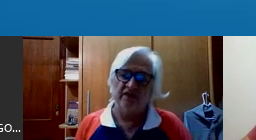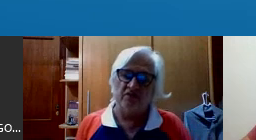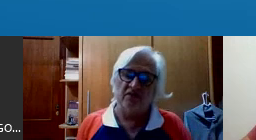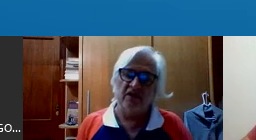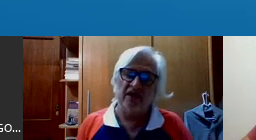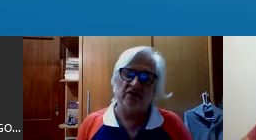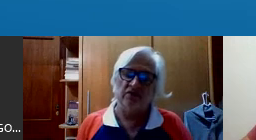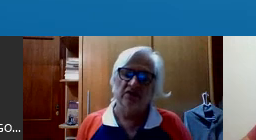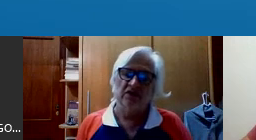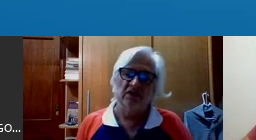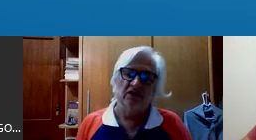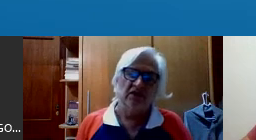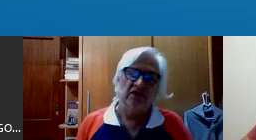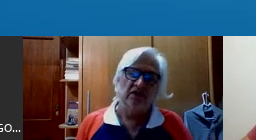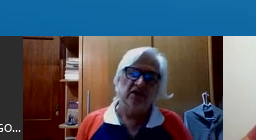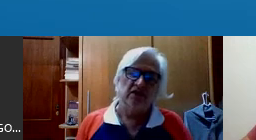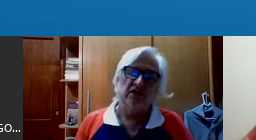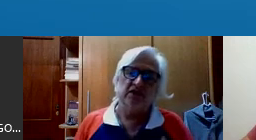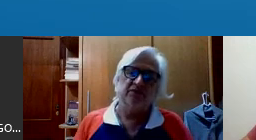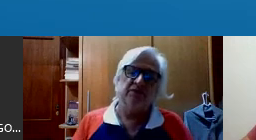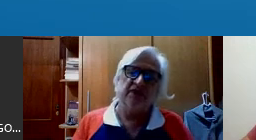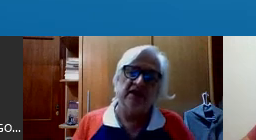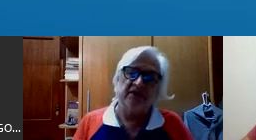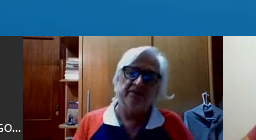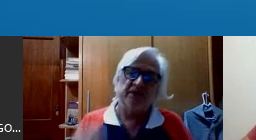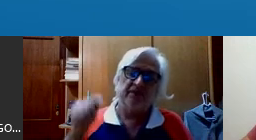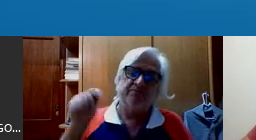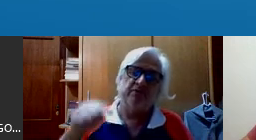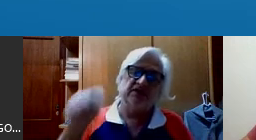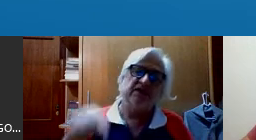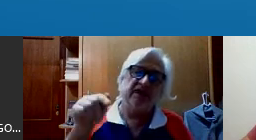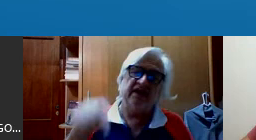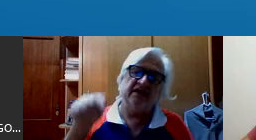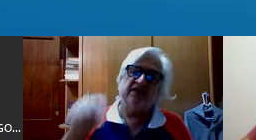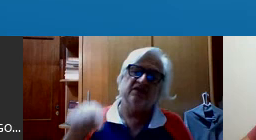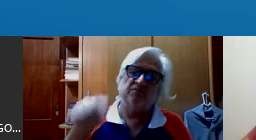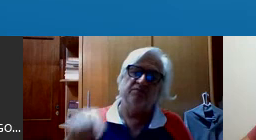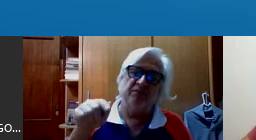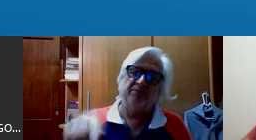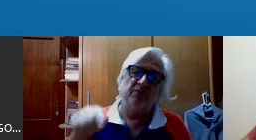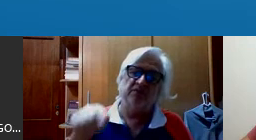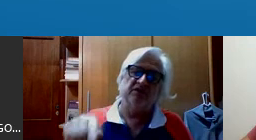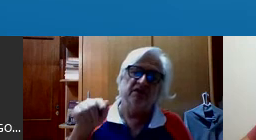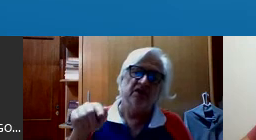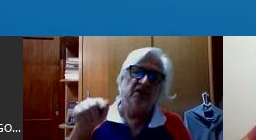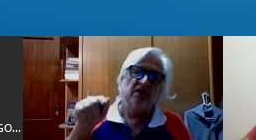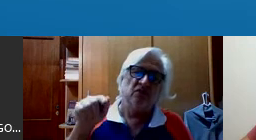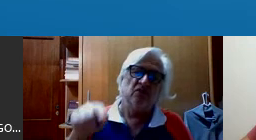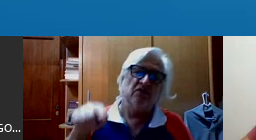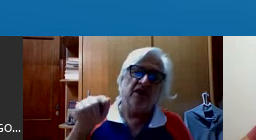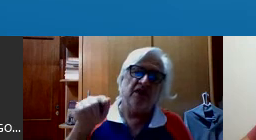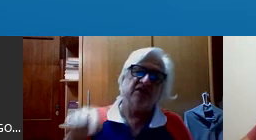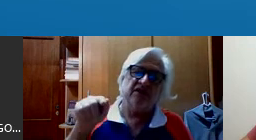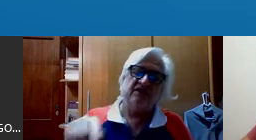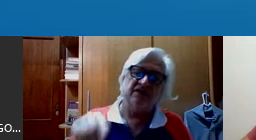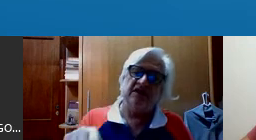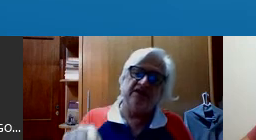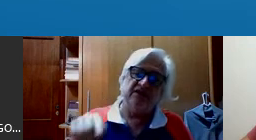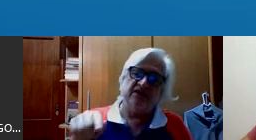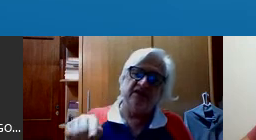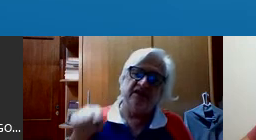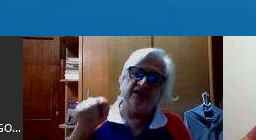asfalto, quebrar concreto, aquele tipo de britadeira, a ponta dela tem que ser uma ponta com